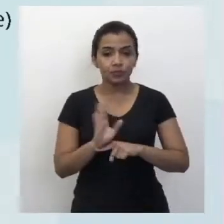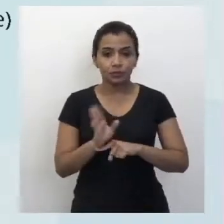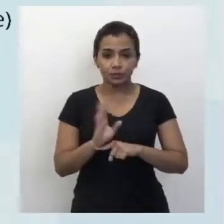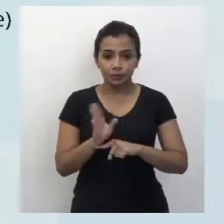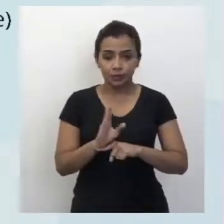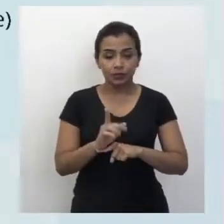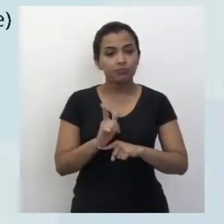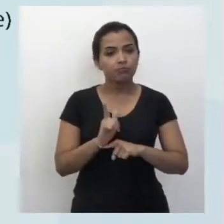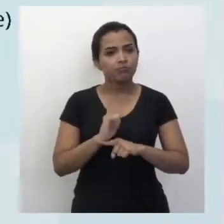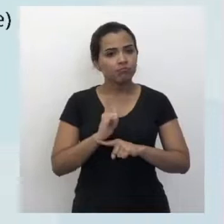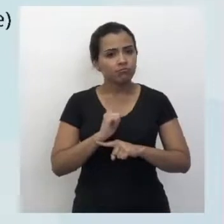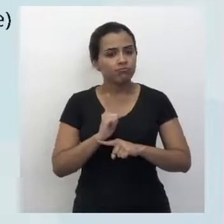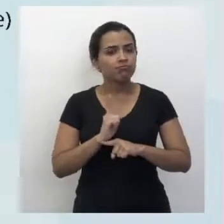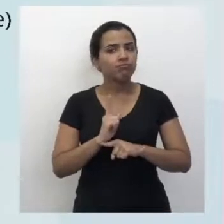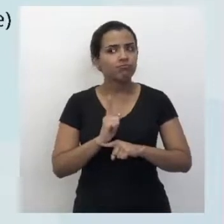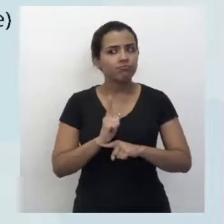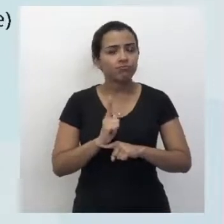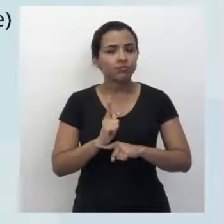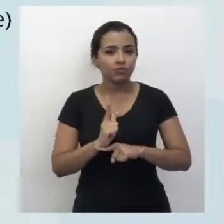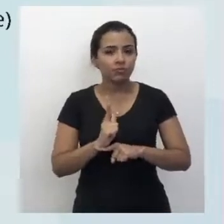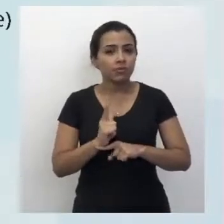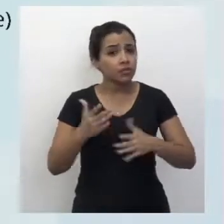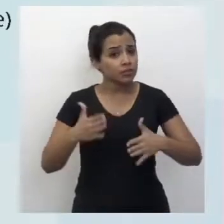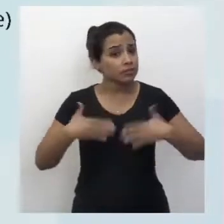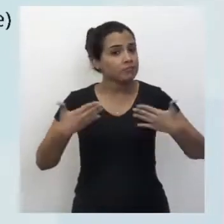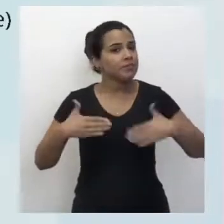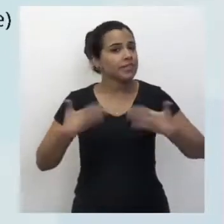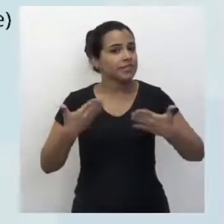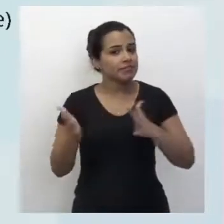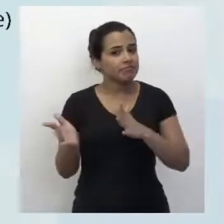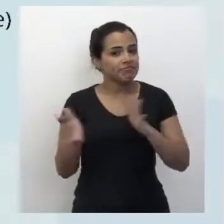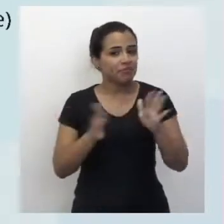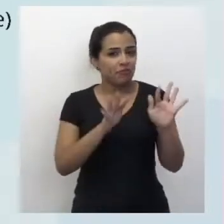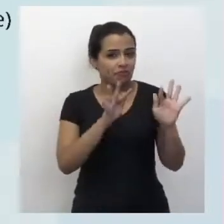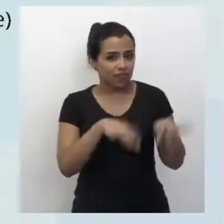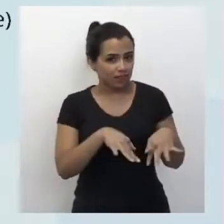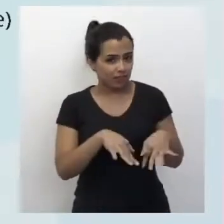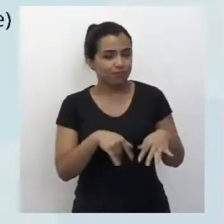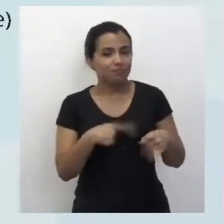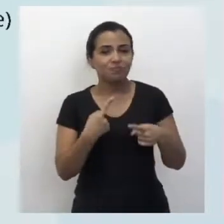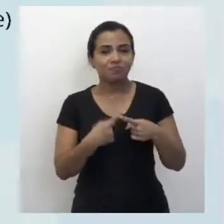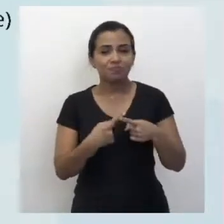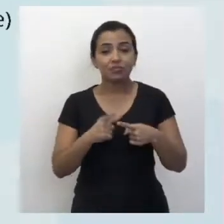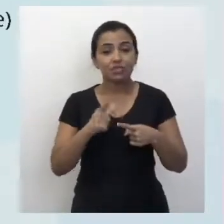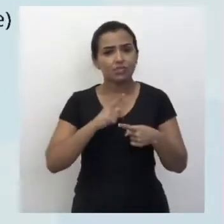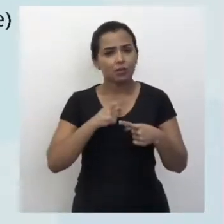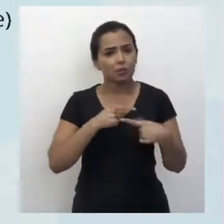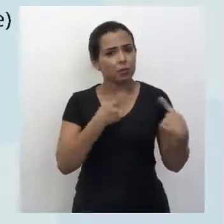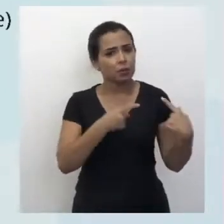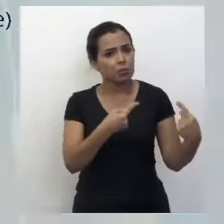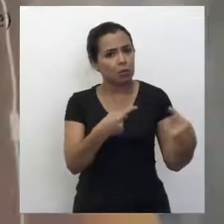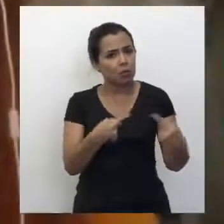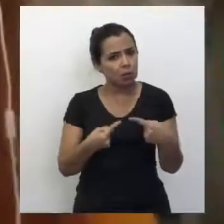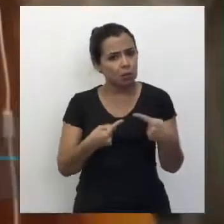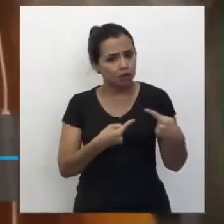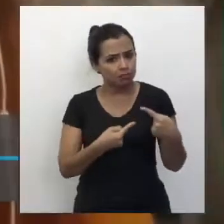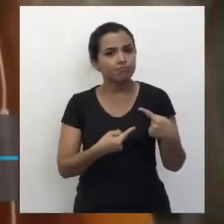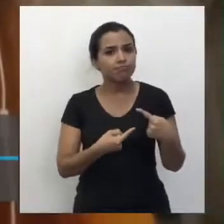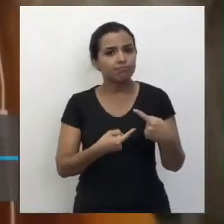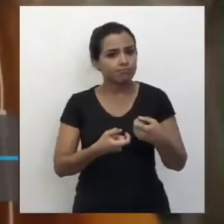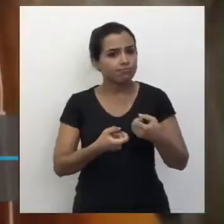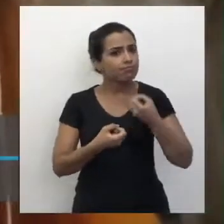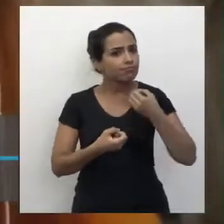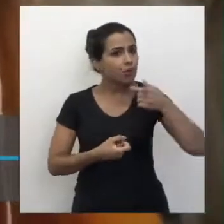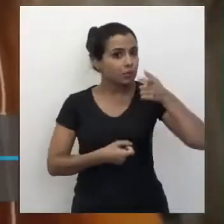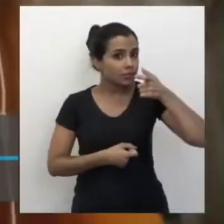nos reserva uma grata surpresa no final, porque ele faz uma discussão bastante